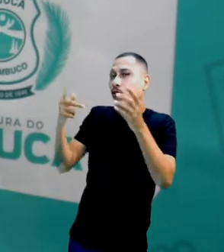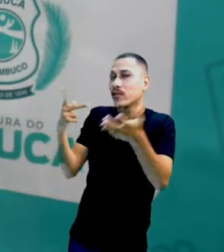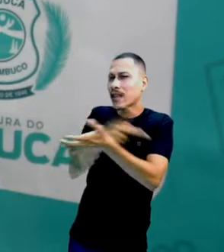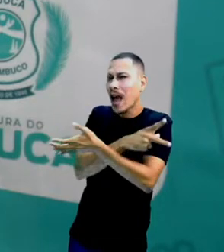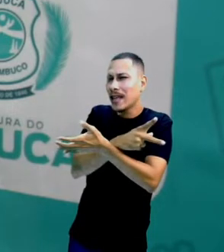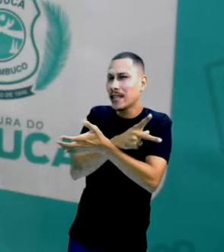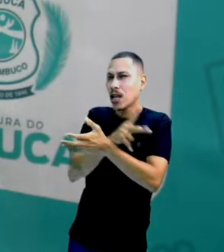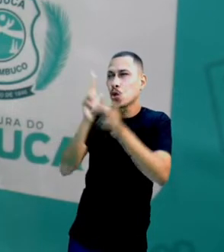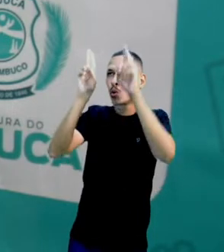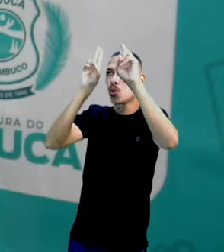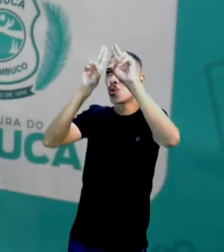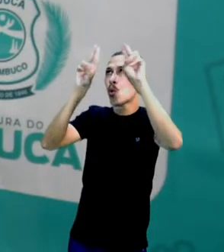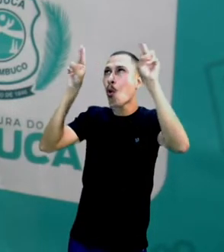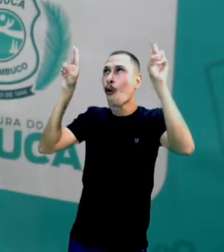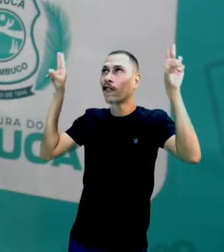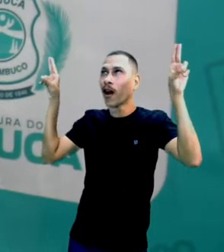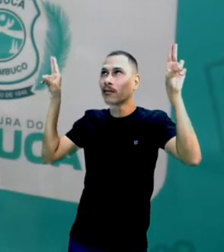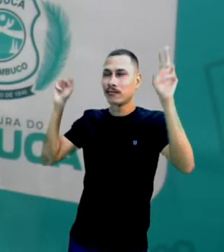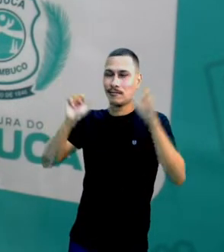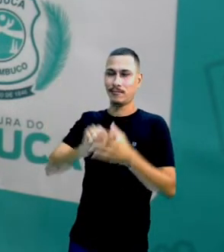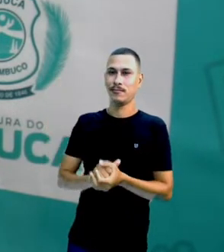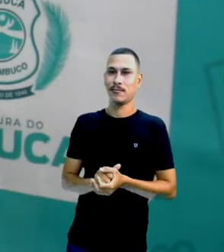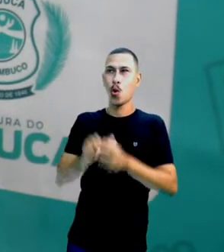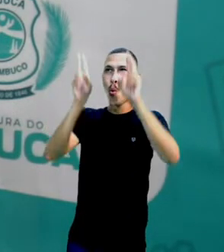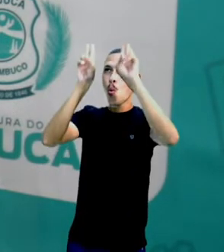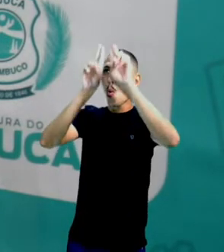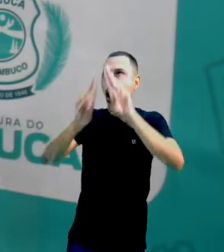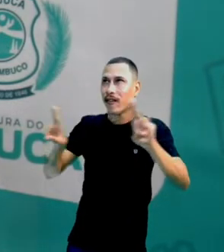nosso universo e aprender.